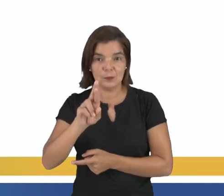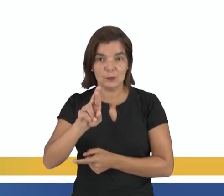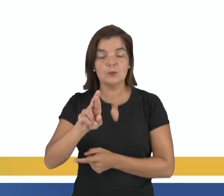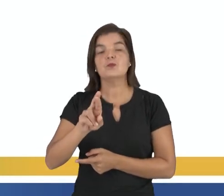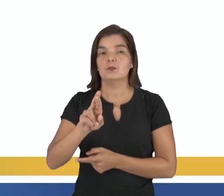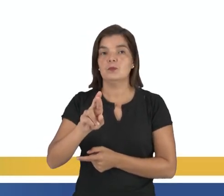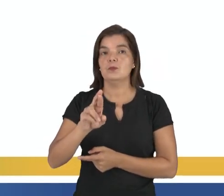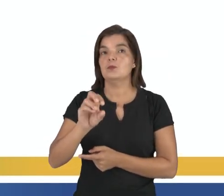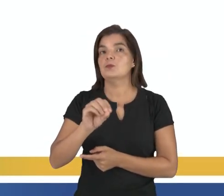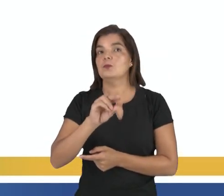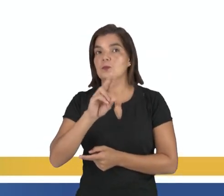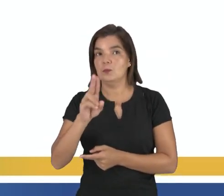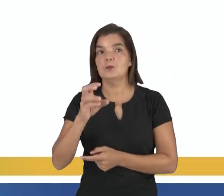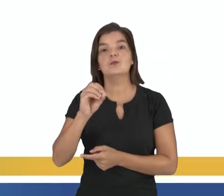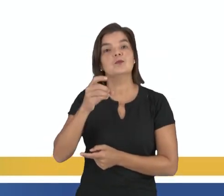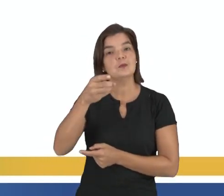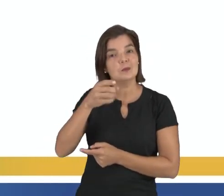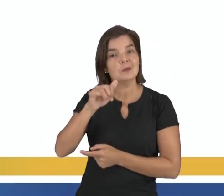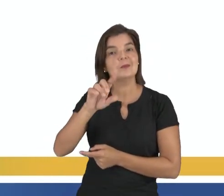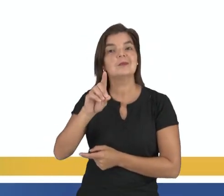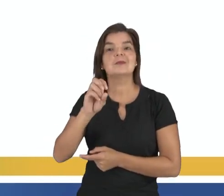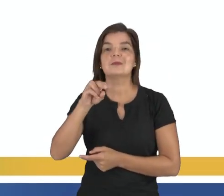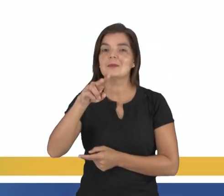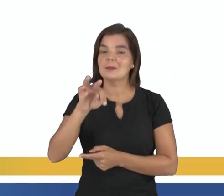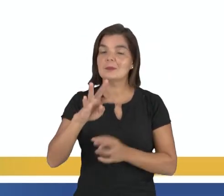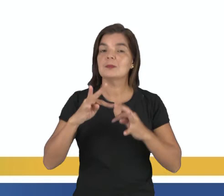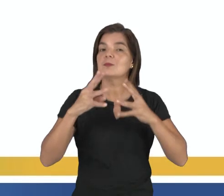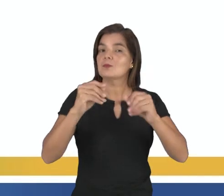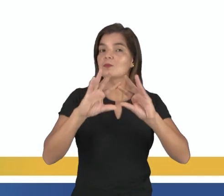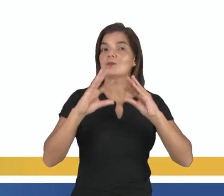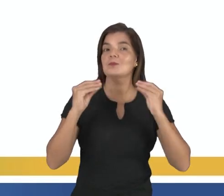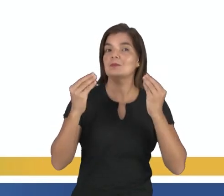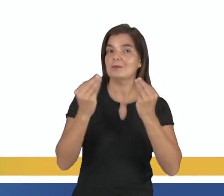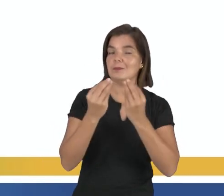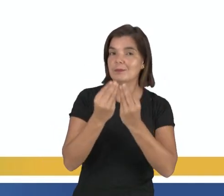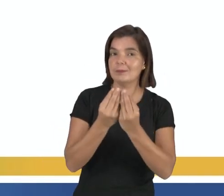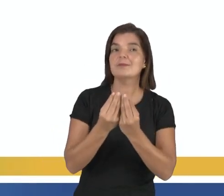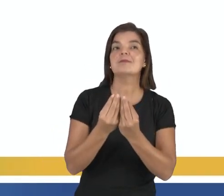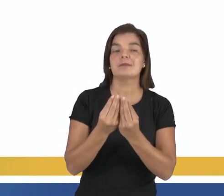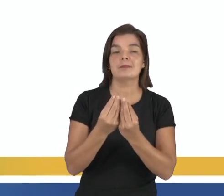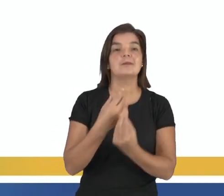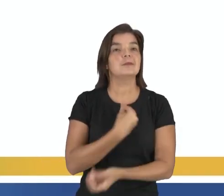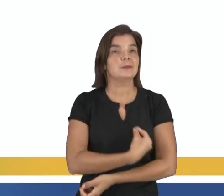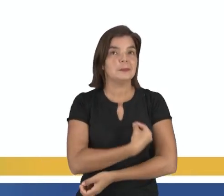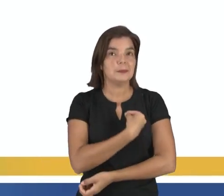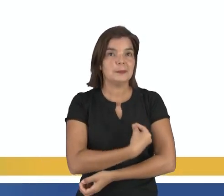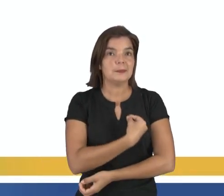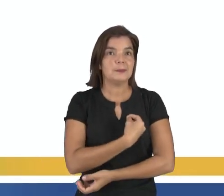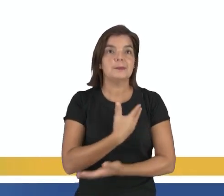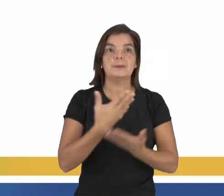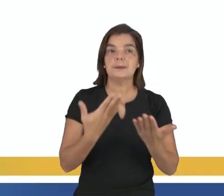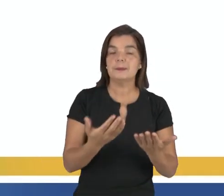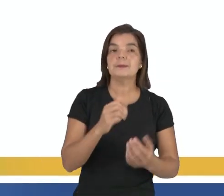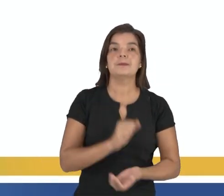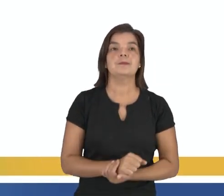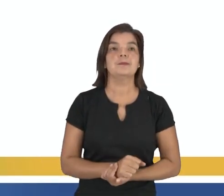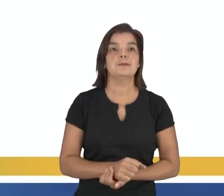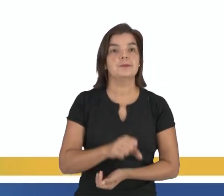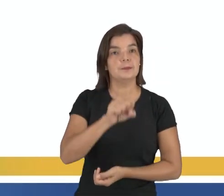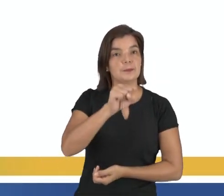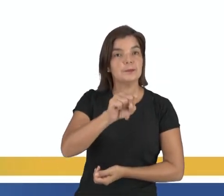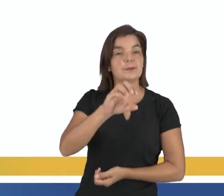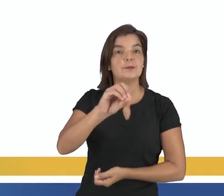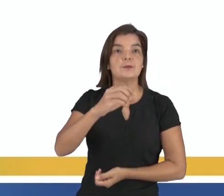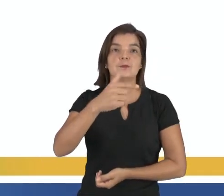o oxidante, a gente pega toda a substância que esse elemento químico está presente. Então aqui, ó, o